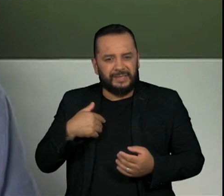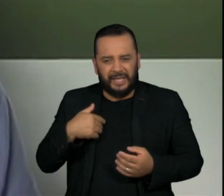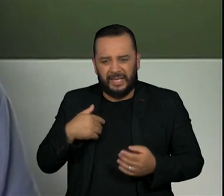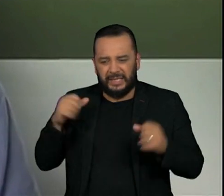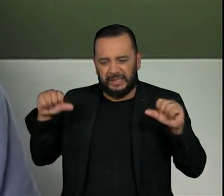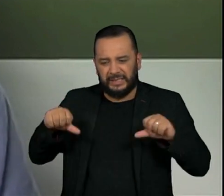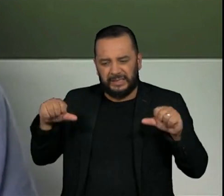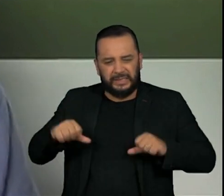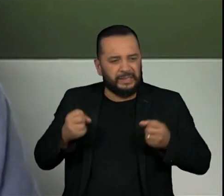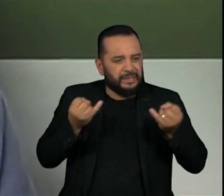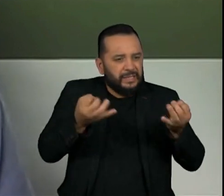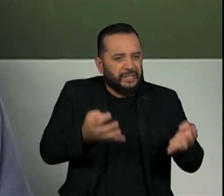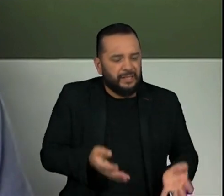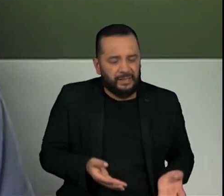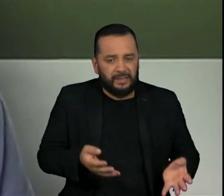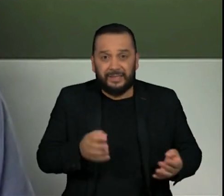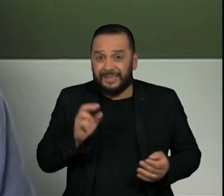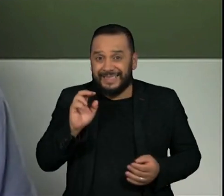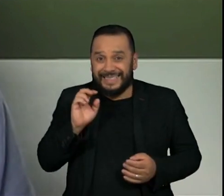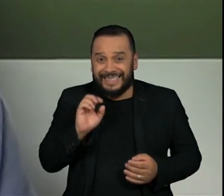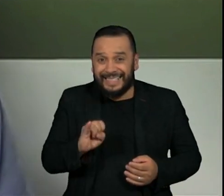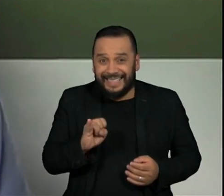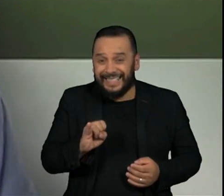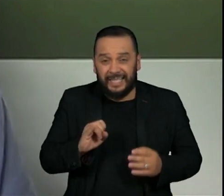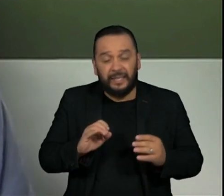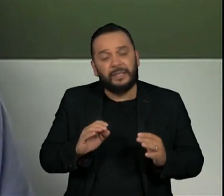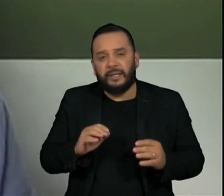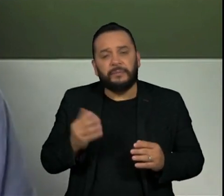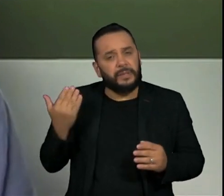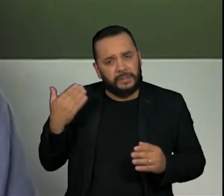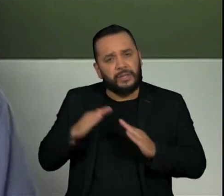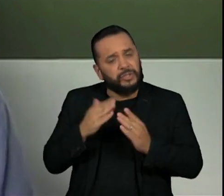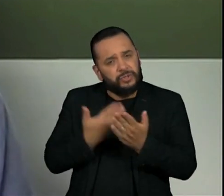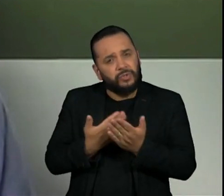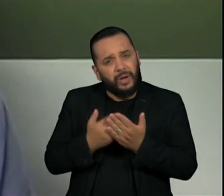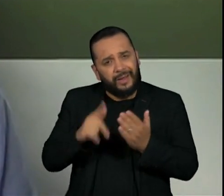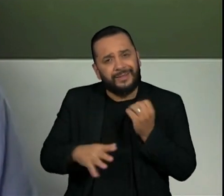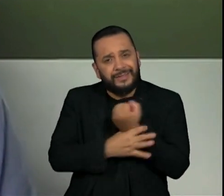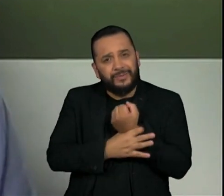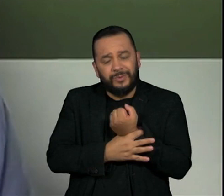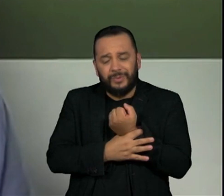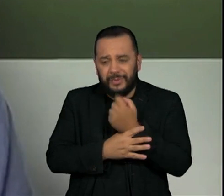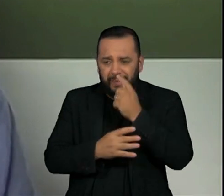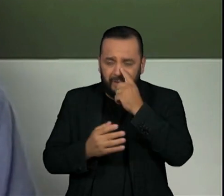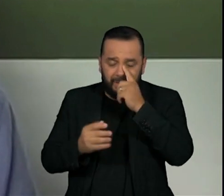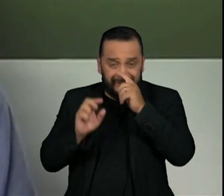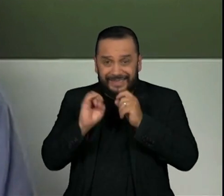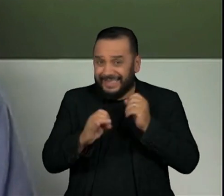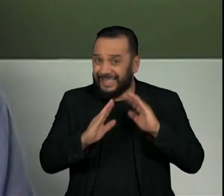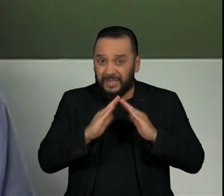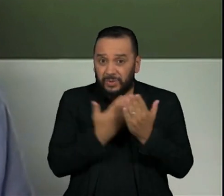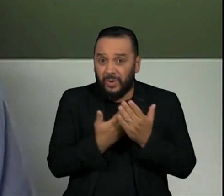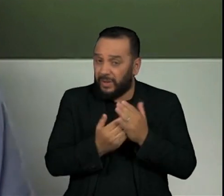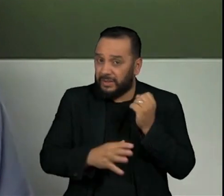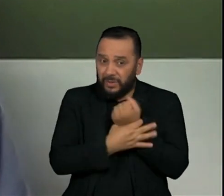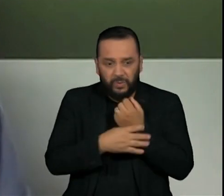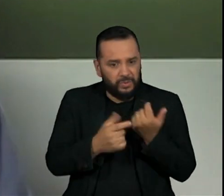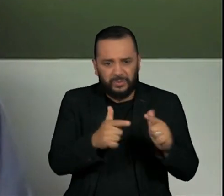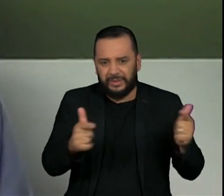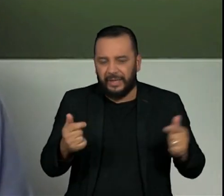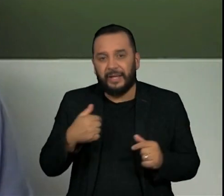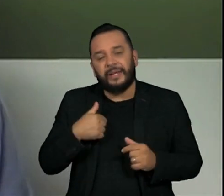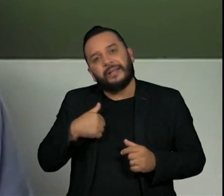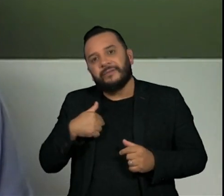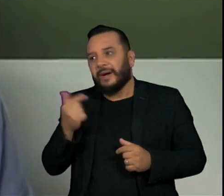segura, então eles vão naturalmente buscar algum vazamento para essa desorientação, e esse